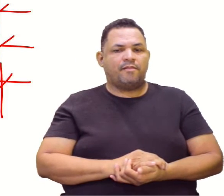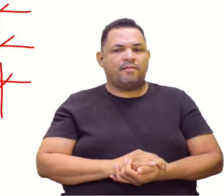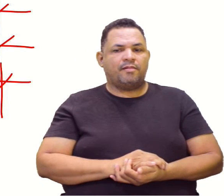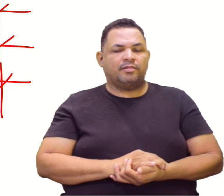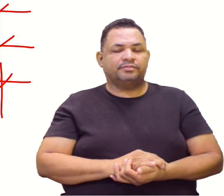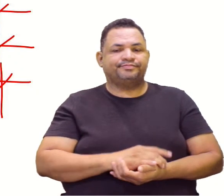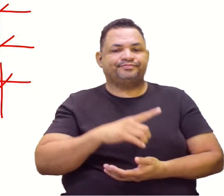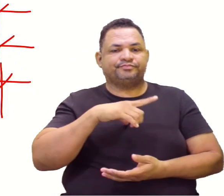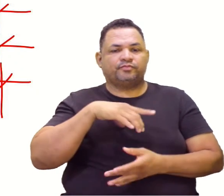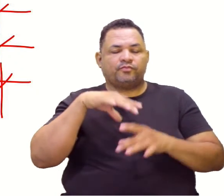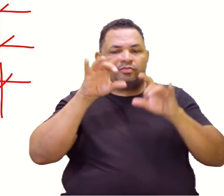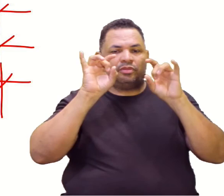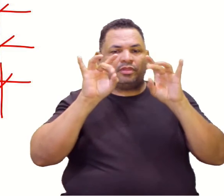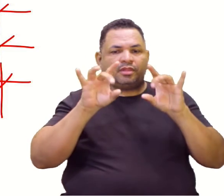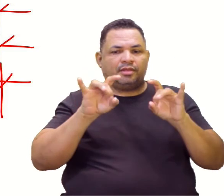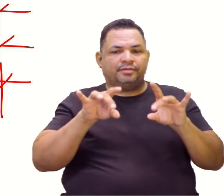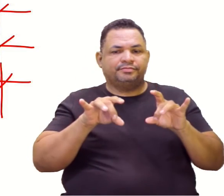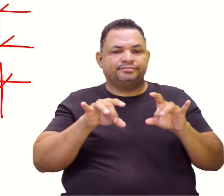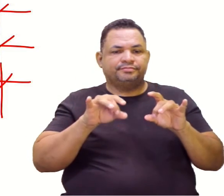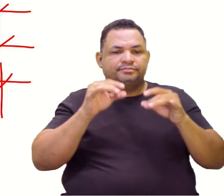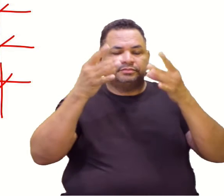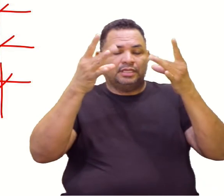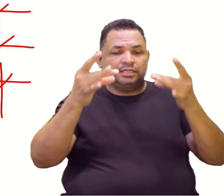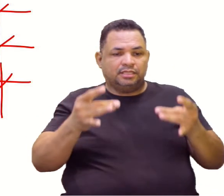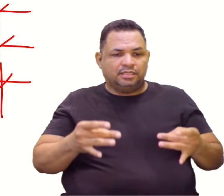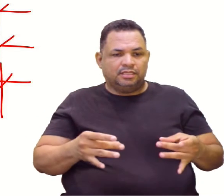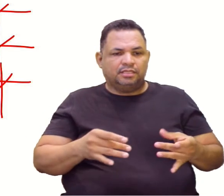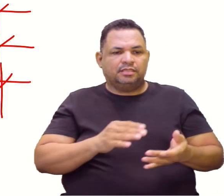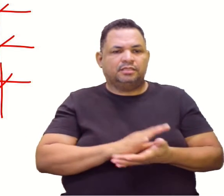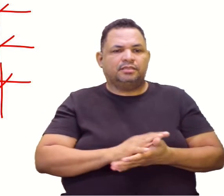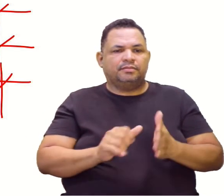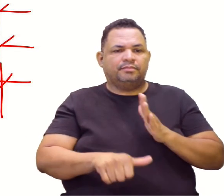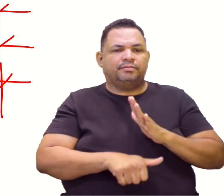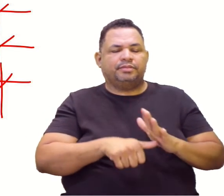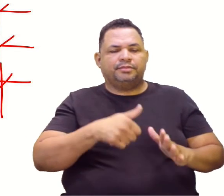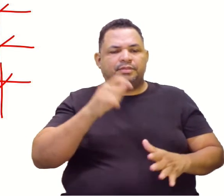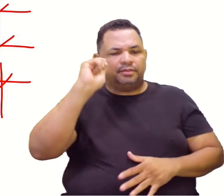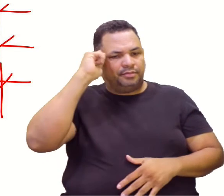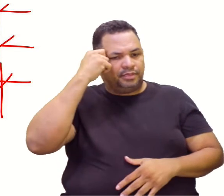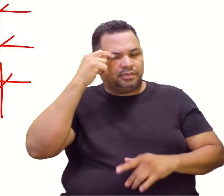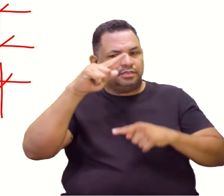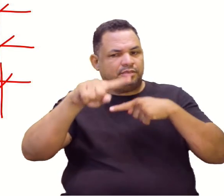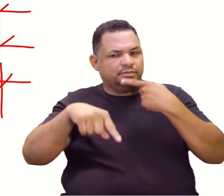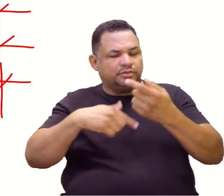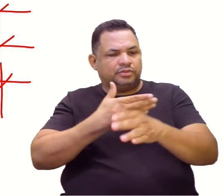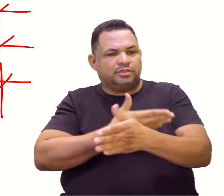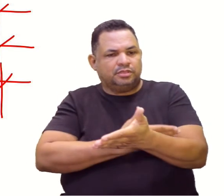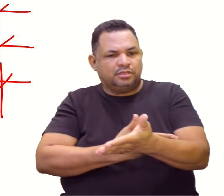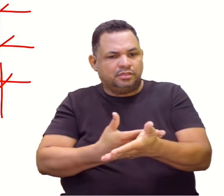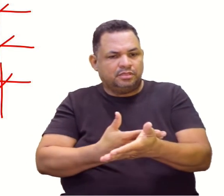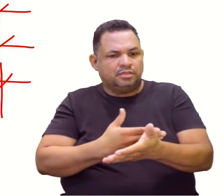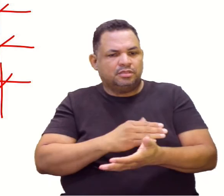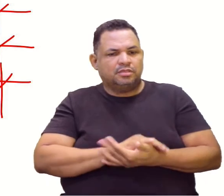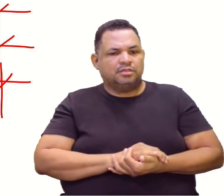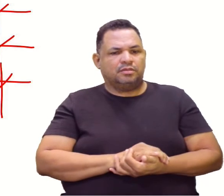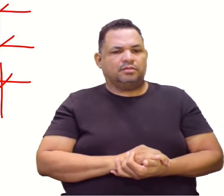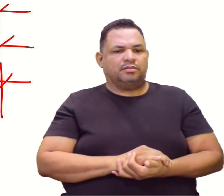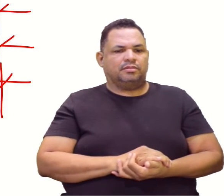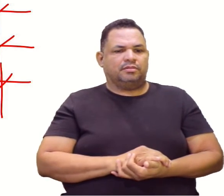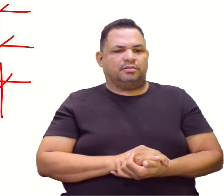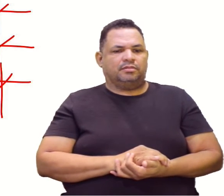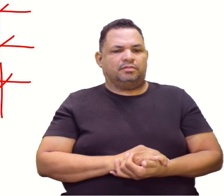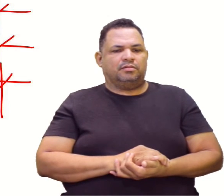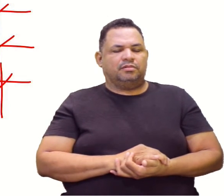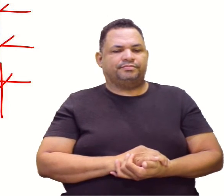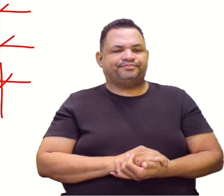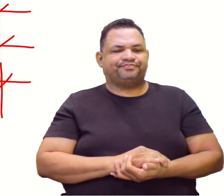aqui tem um detalhe, ó. Não é respectivamente? Sim, então, sim. primeiro a parte preta, depois a parte branca. Então, aqui tem que estar o 1.280. Só